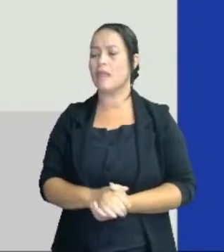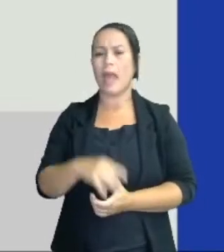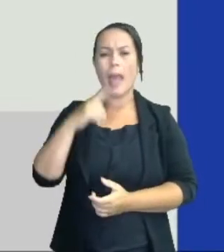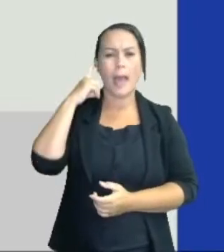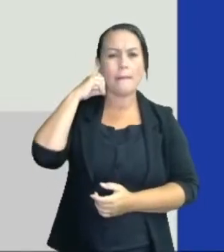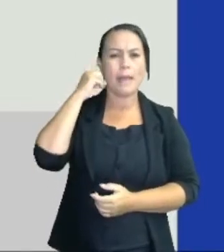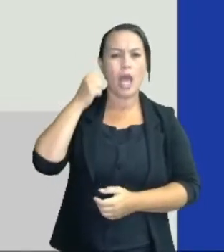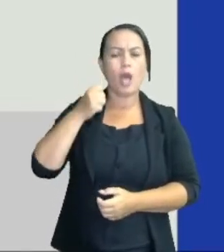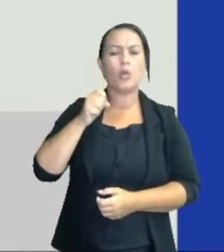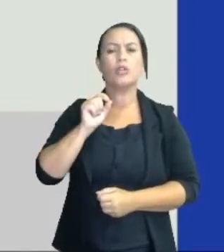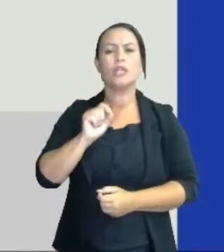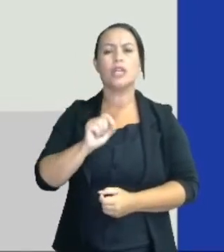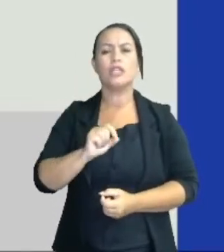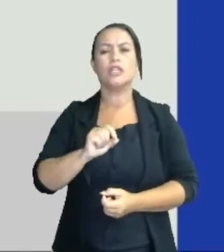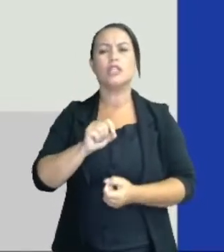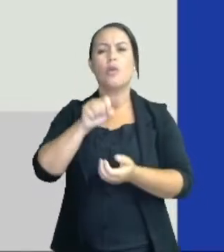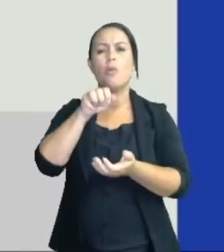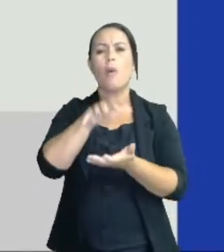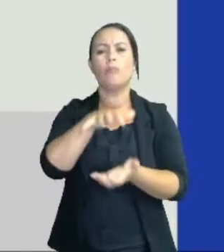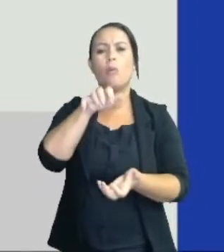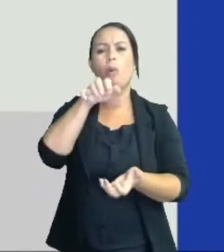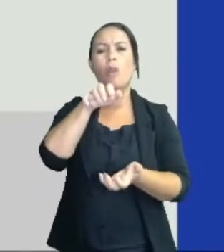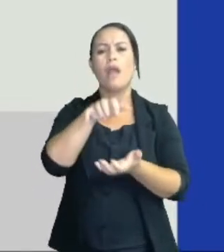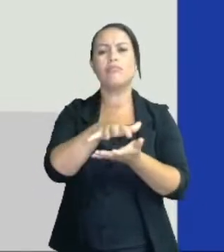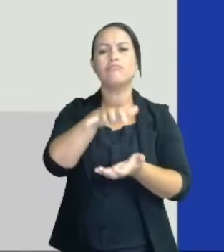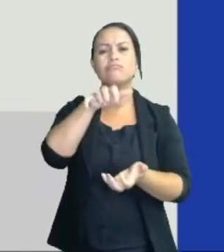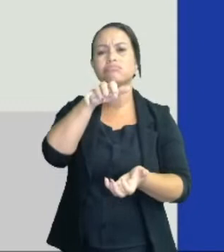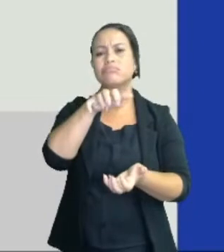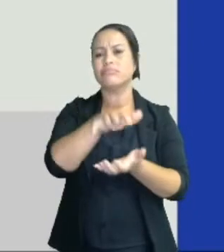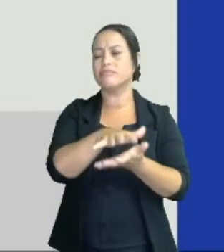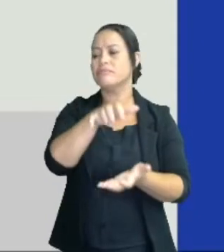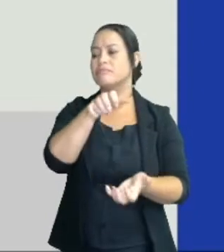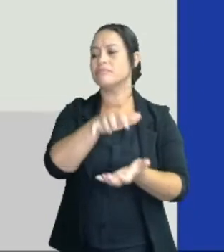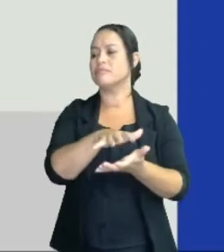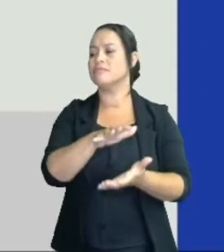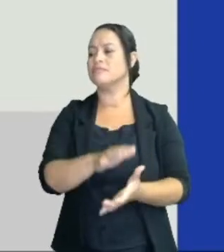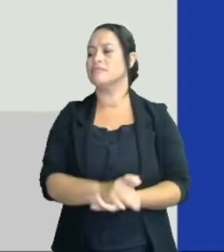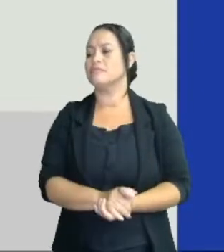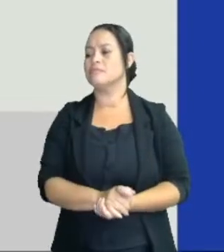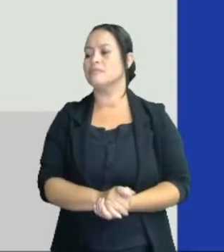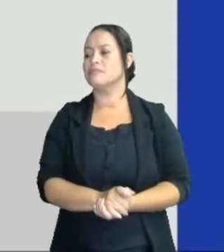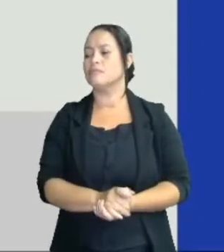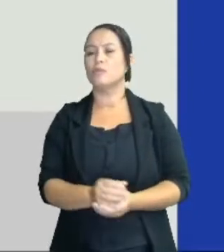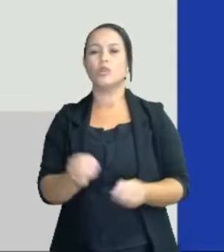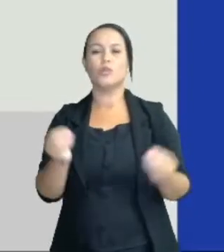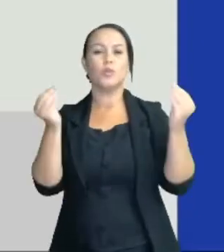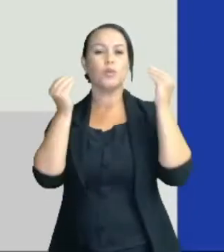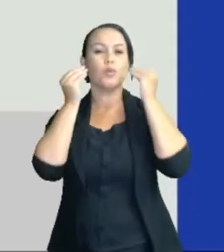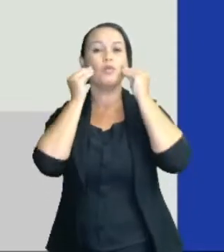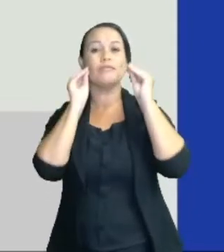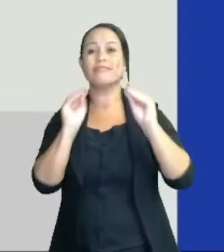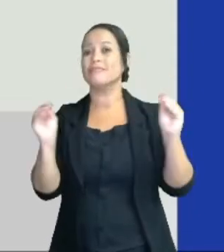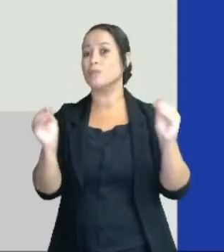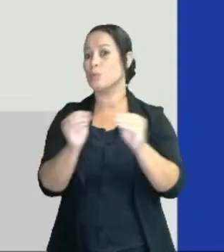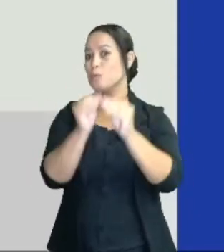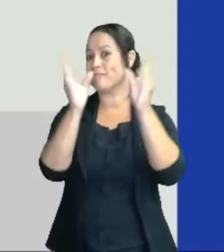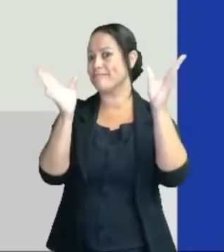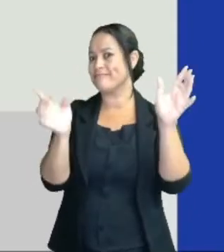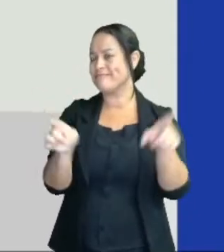Barulho de uma mola, toim, toim, o beijo.